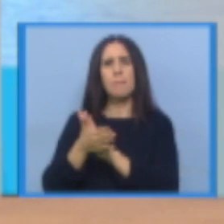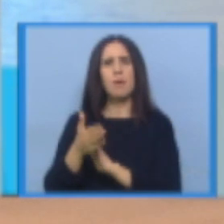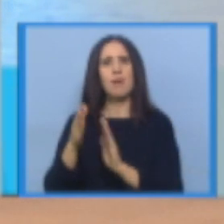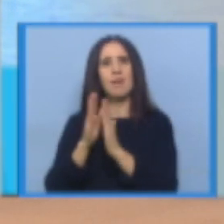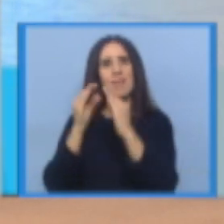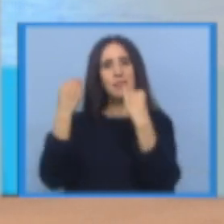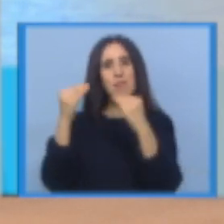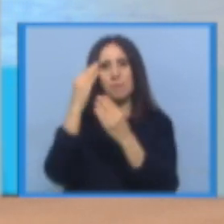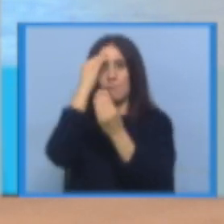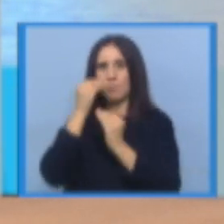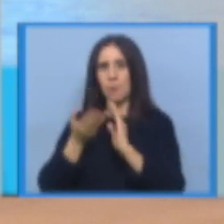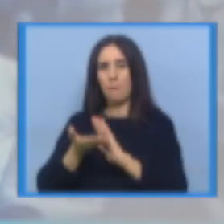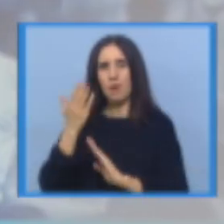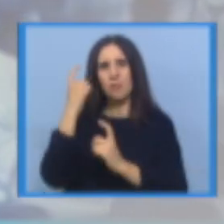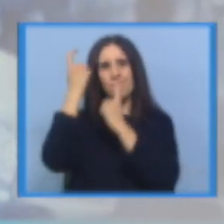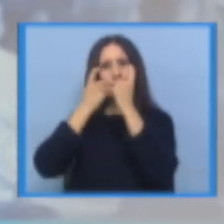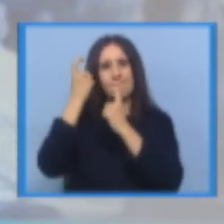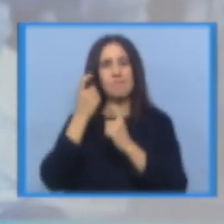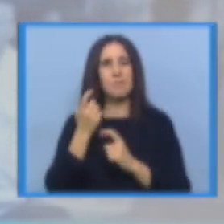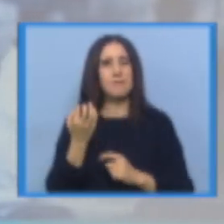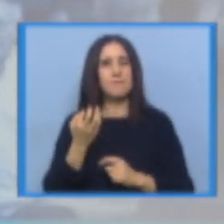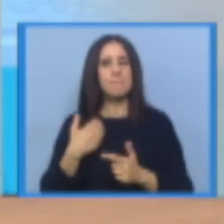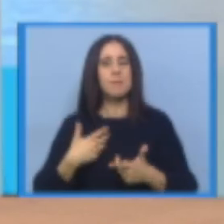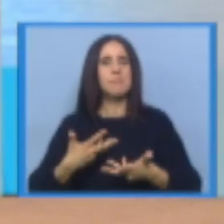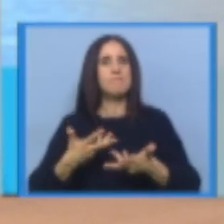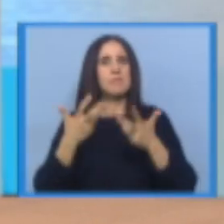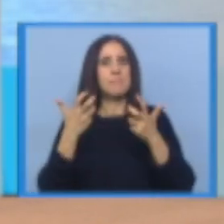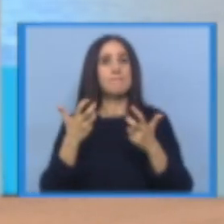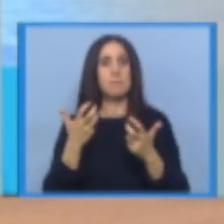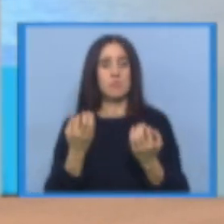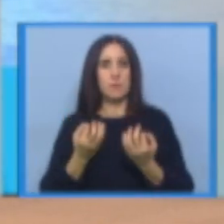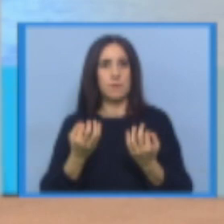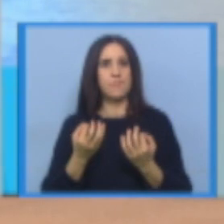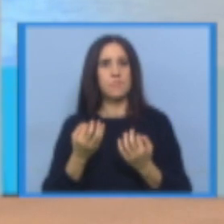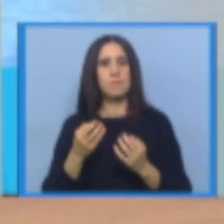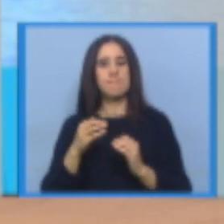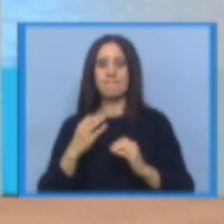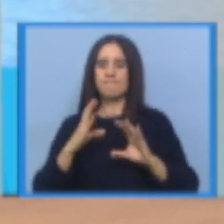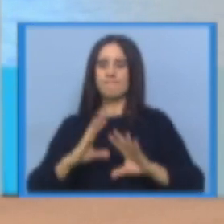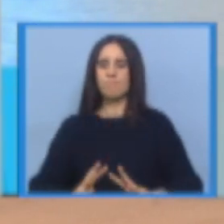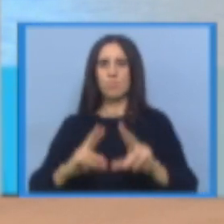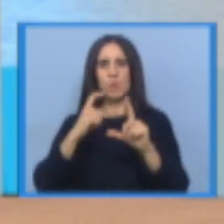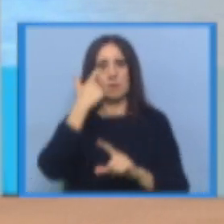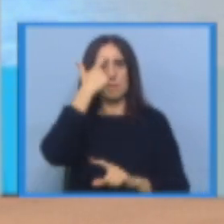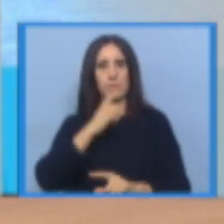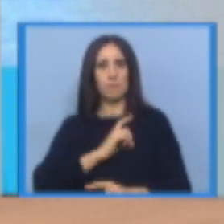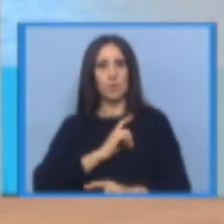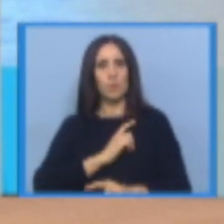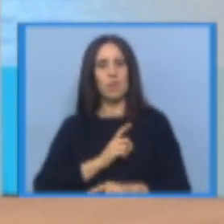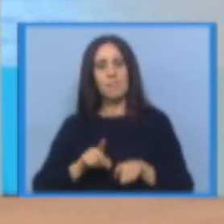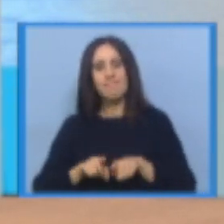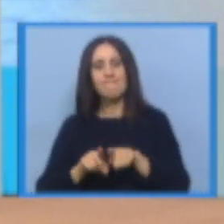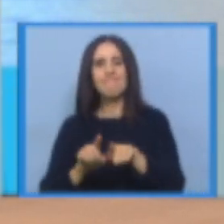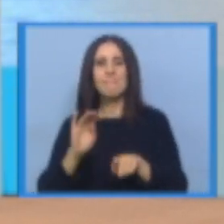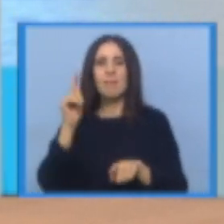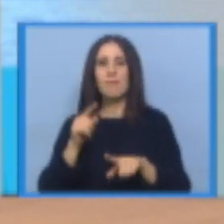formação intelectual e que, portanto, também desejam ver o seu progresso pessoal acompanhado pelo aprofundamento da sua